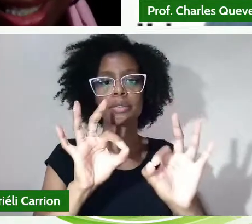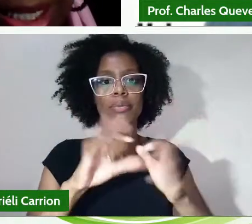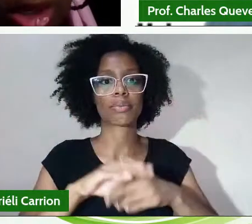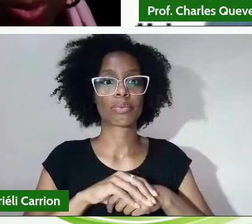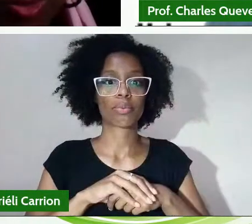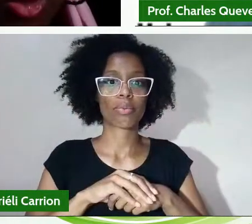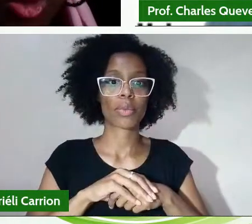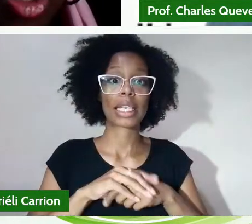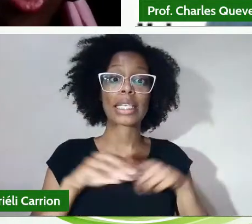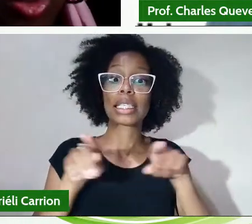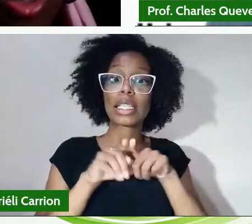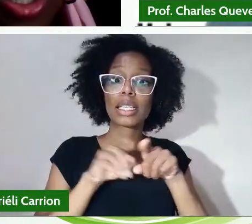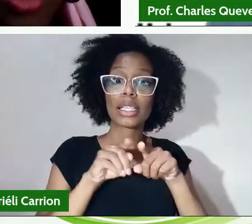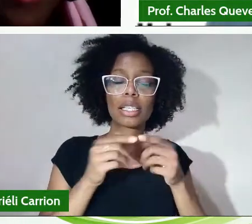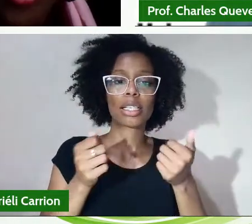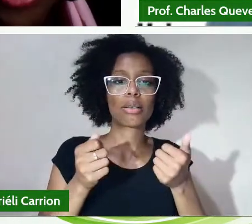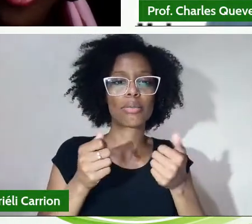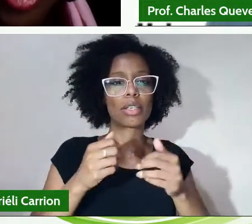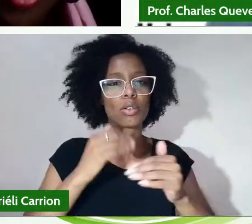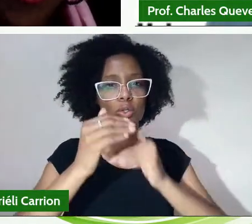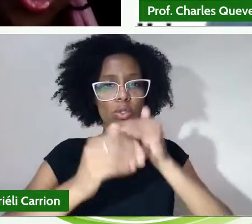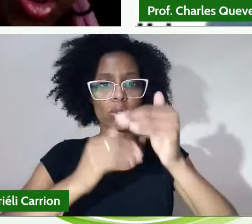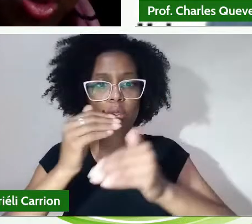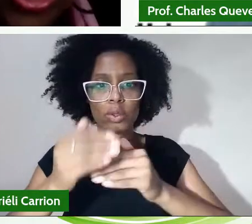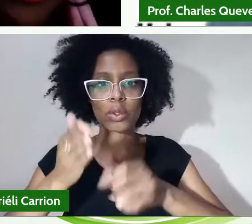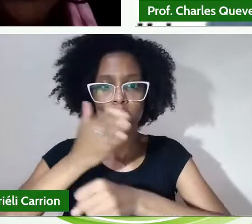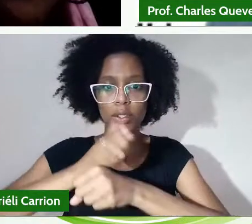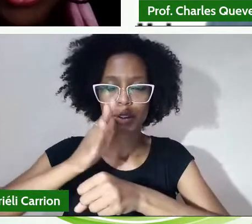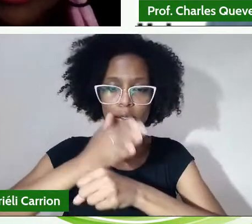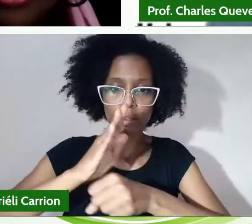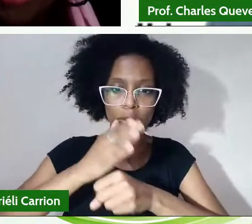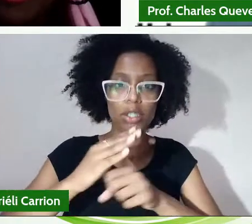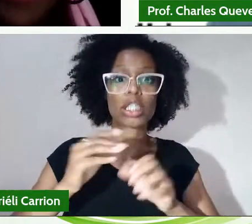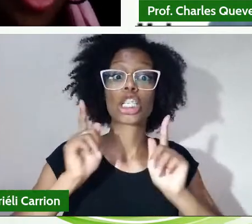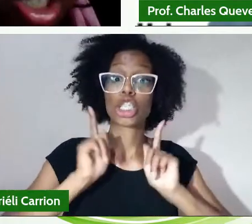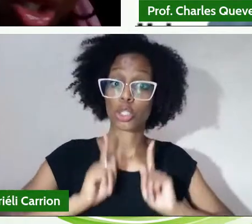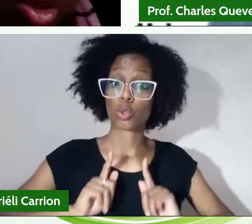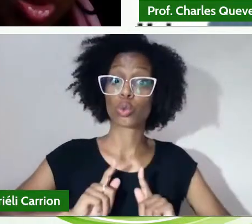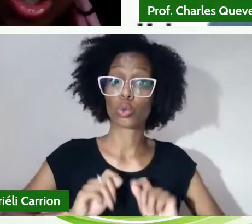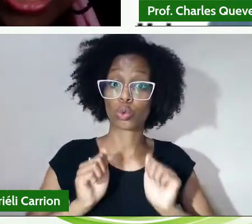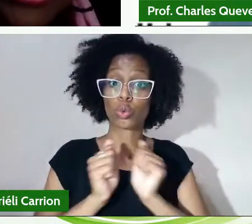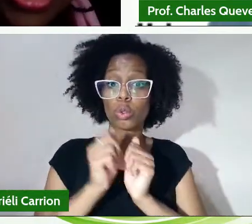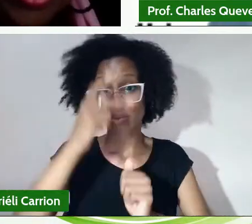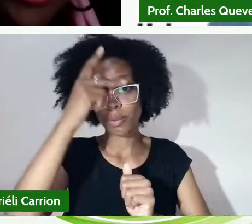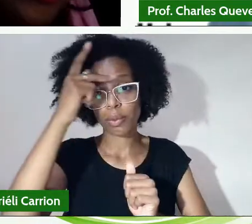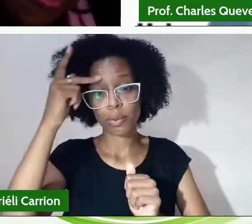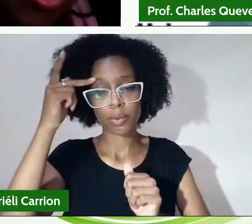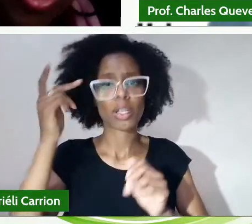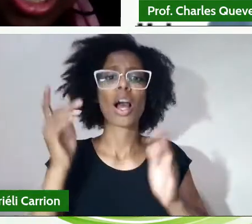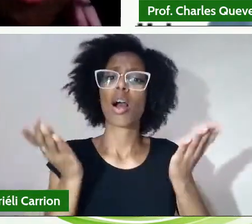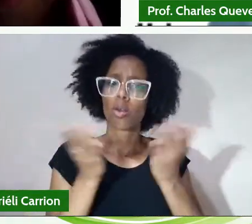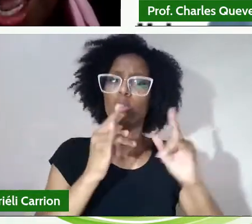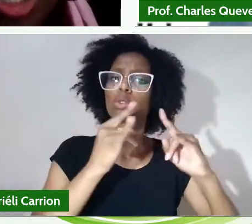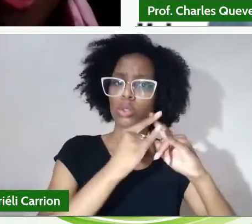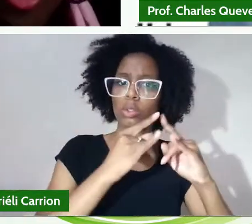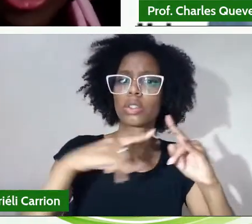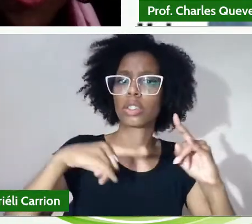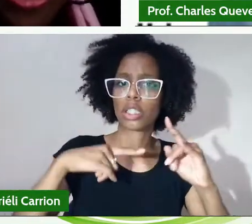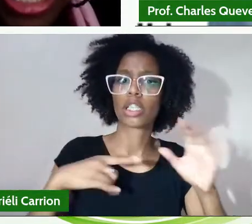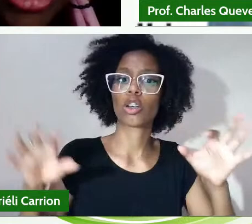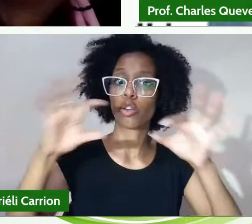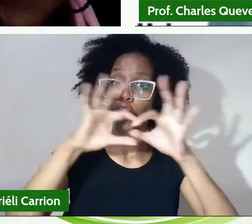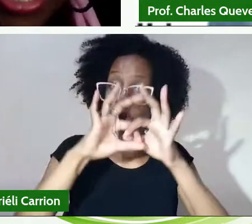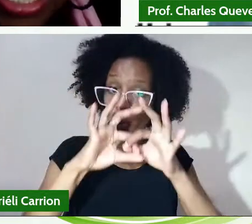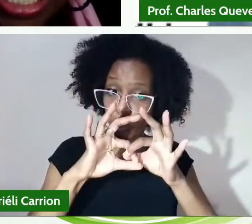de formação de professores junto à Pró-Reitoria de Gestão de Pessoas. Então, isso está agora bastante institucionalizado, e isso é vinculado, uma parte é